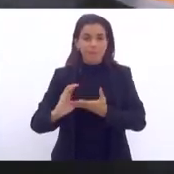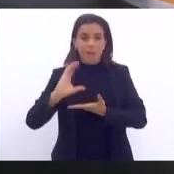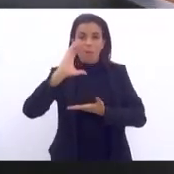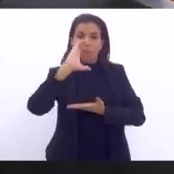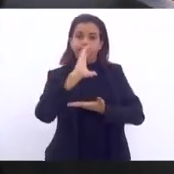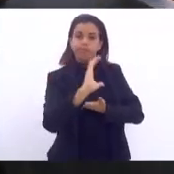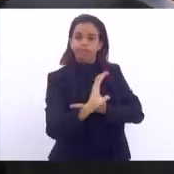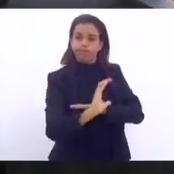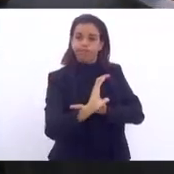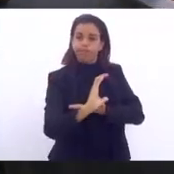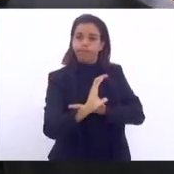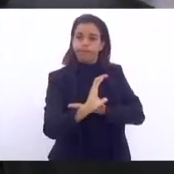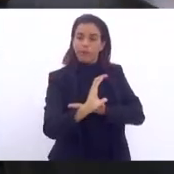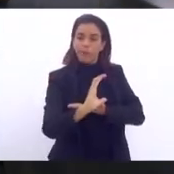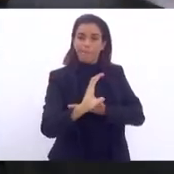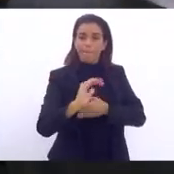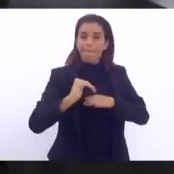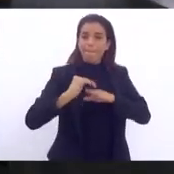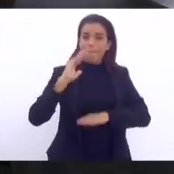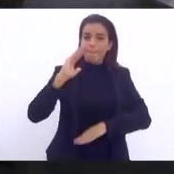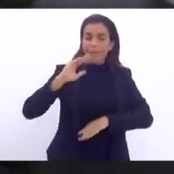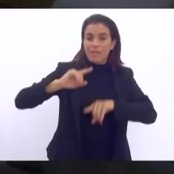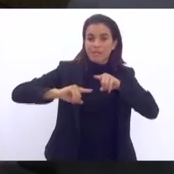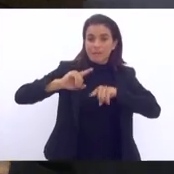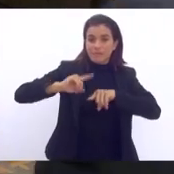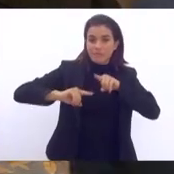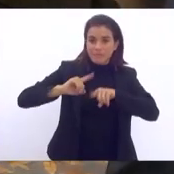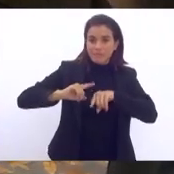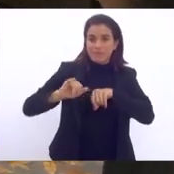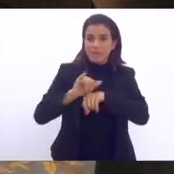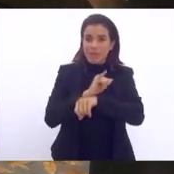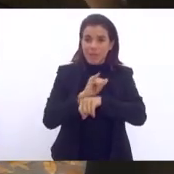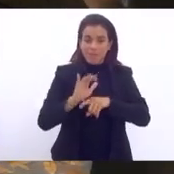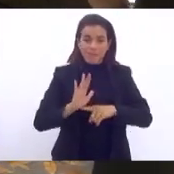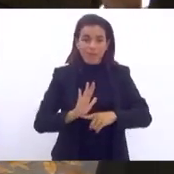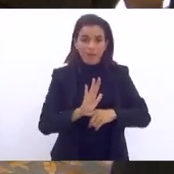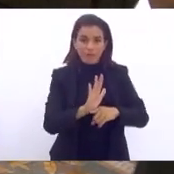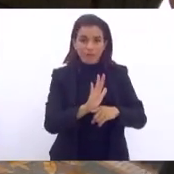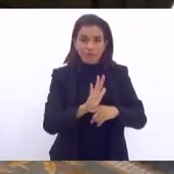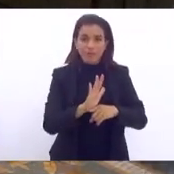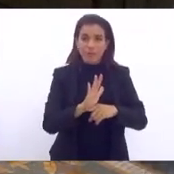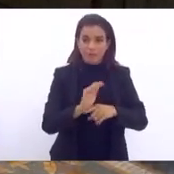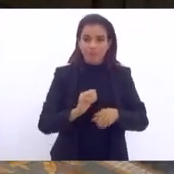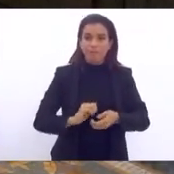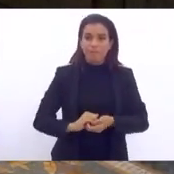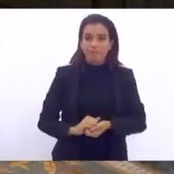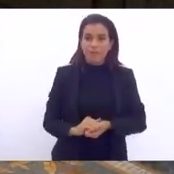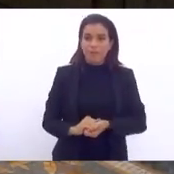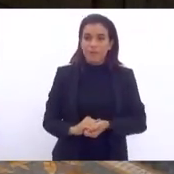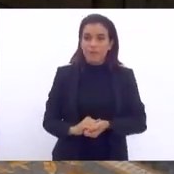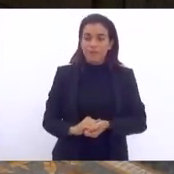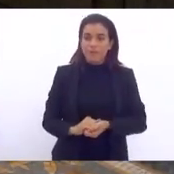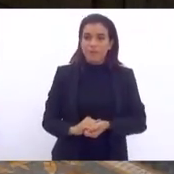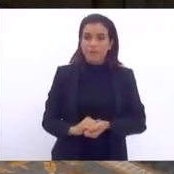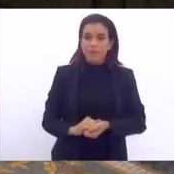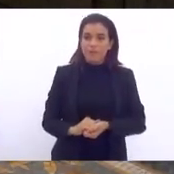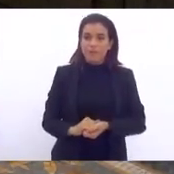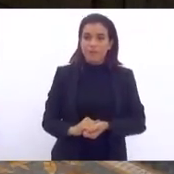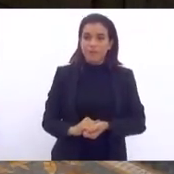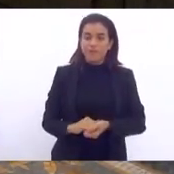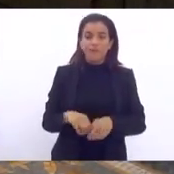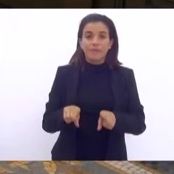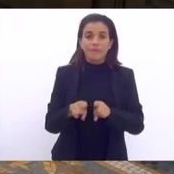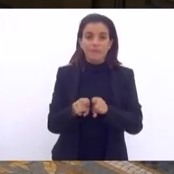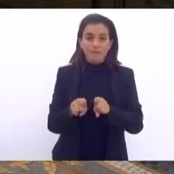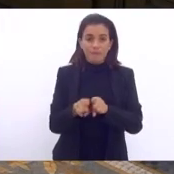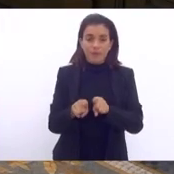equipamento moderno e, com isso, ajuda a elucidar mais crimes, produzir mais provas e fazer com